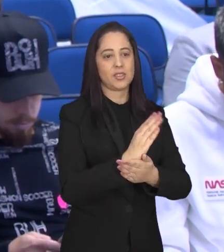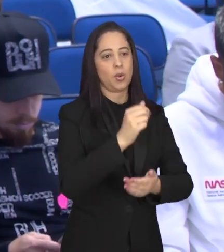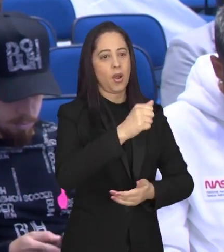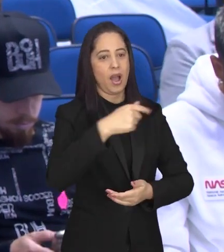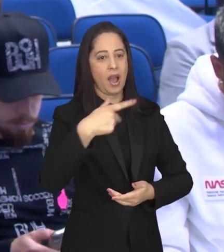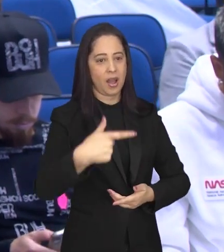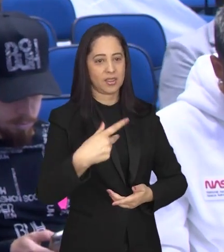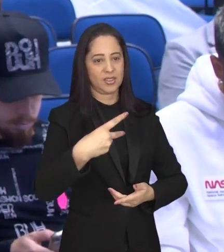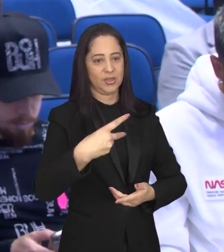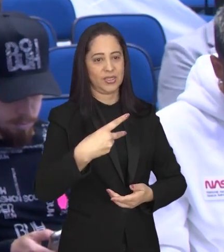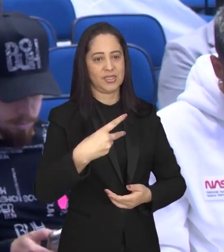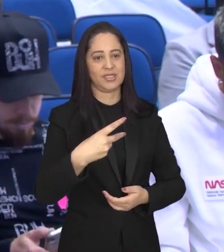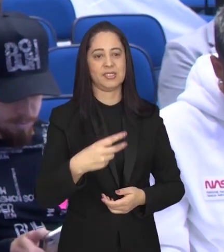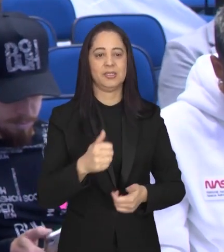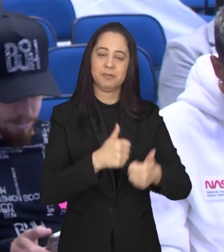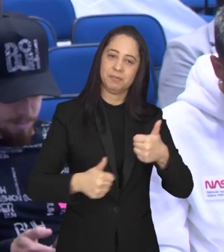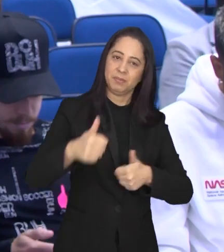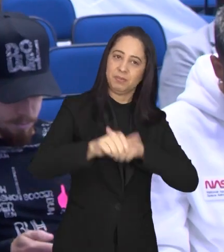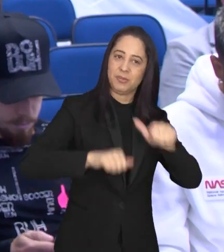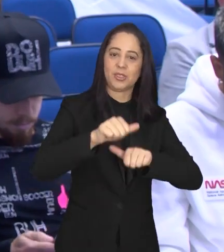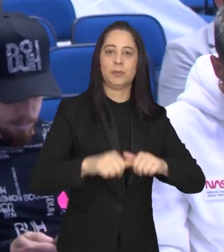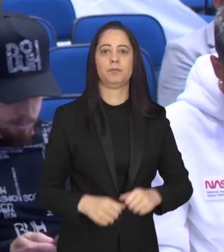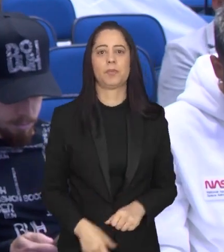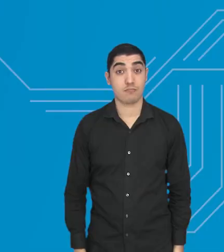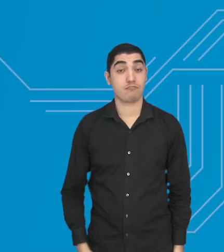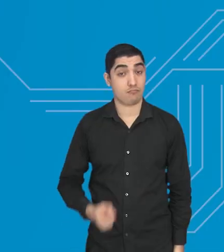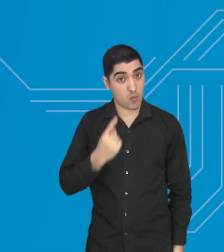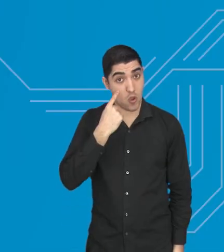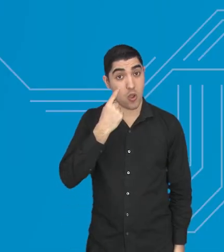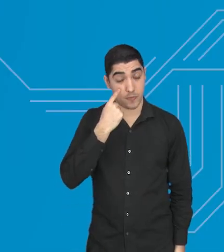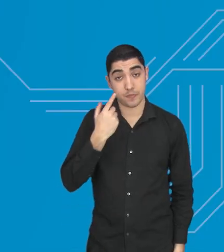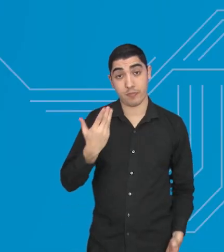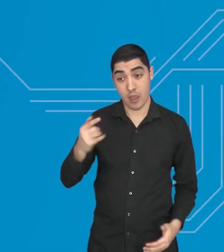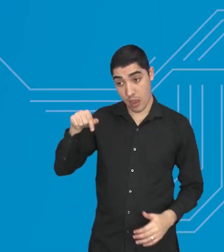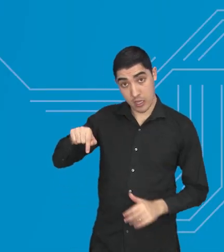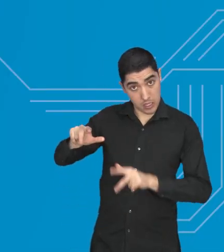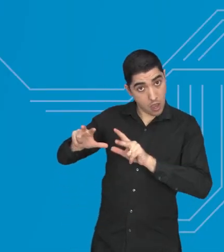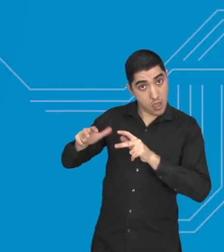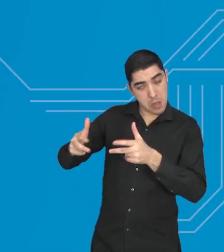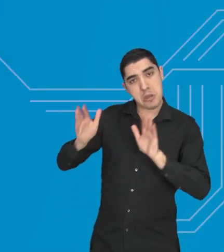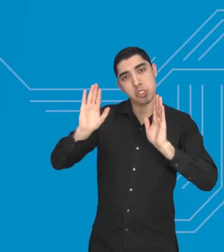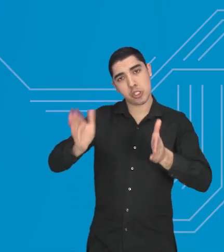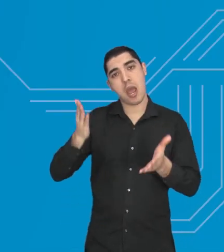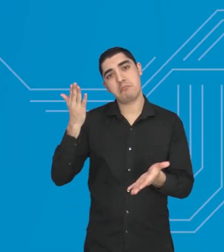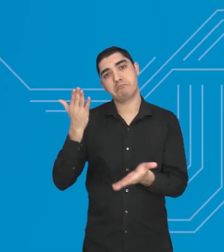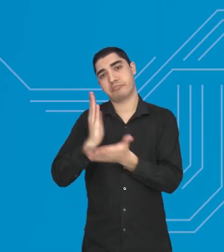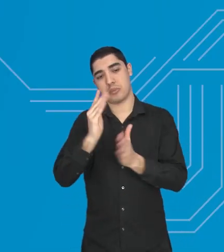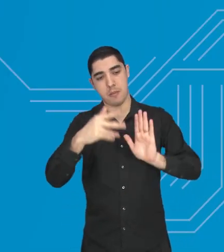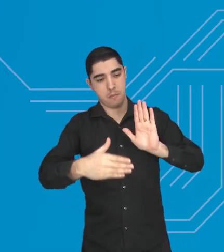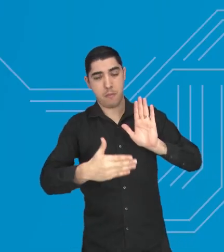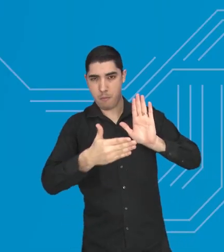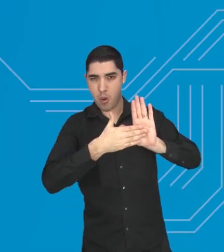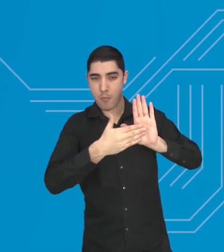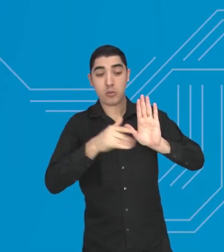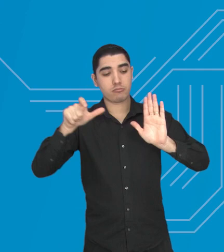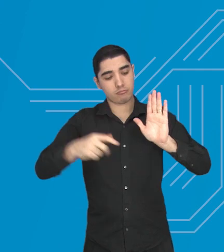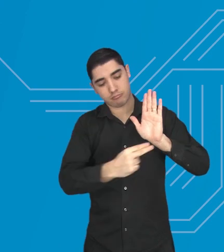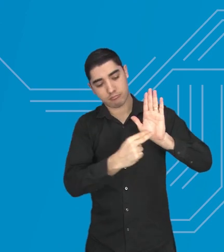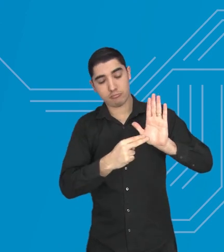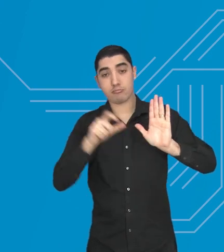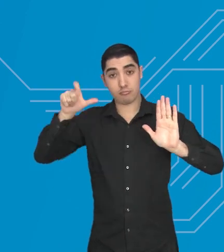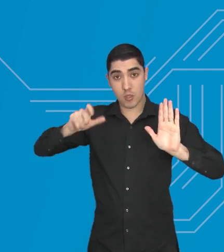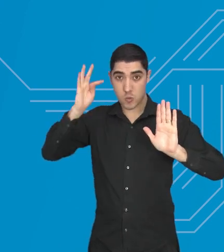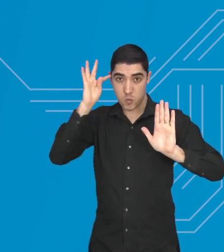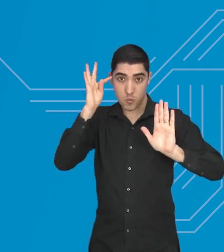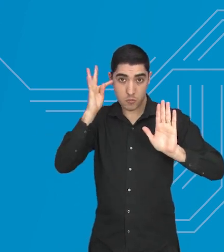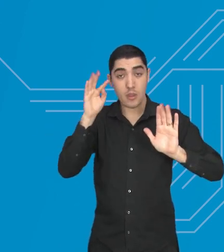conseguindo acesso da 2 pra gente, ele vai estar com a gente na primeira divisão. E olha só, a Câmara aprovou uma proposta de autoria do vereador